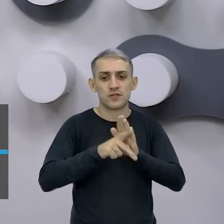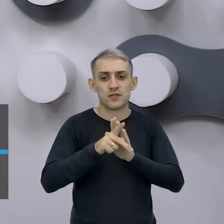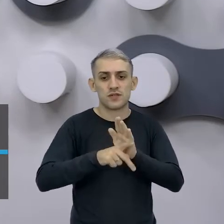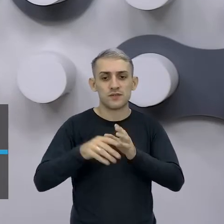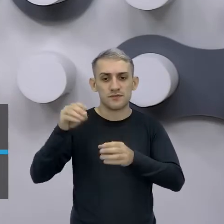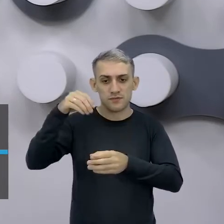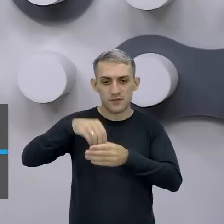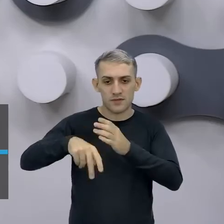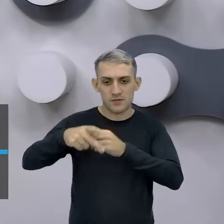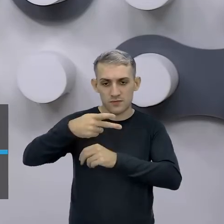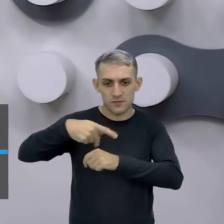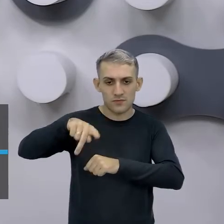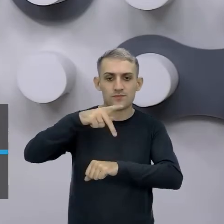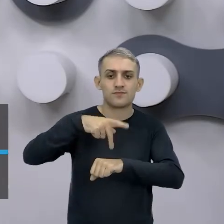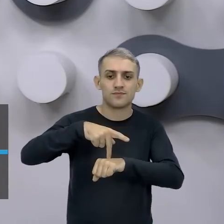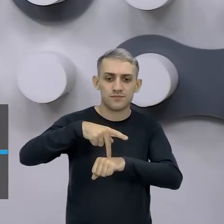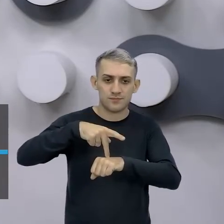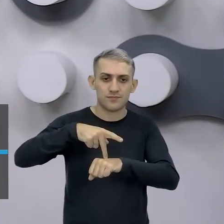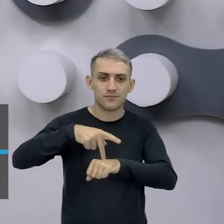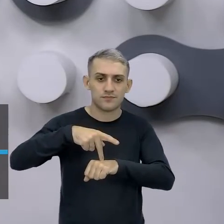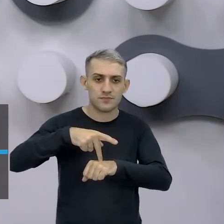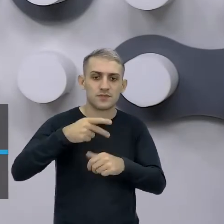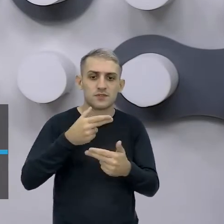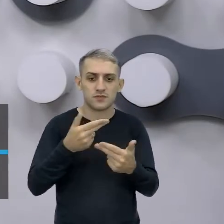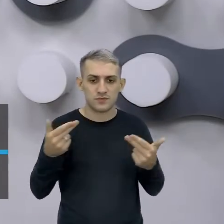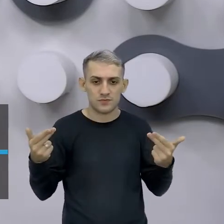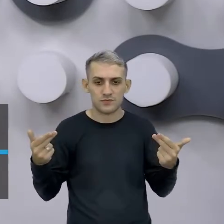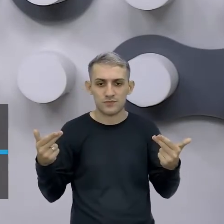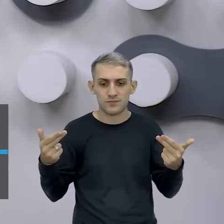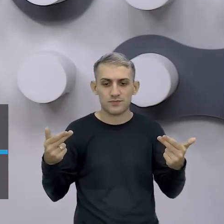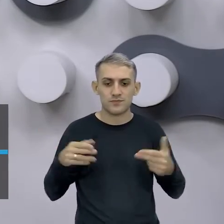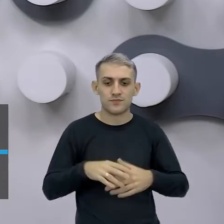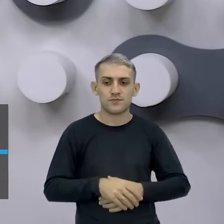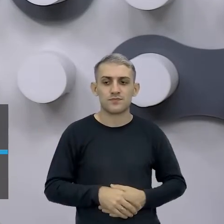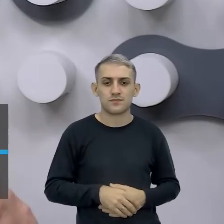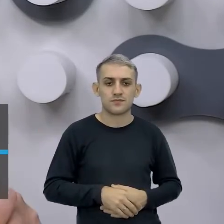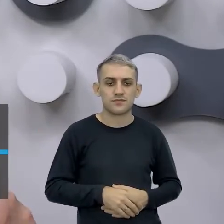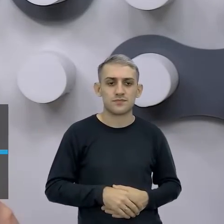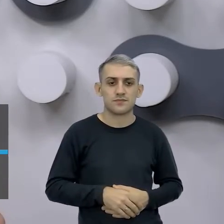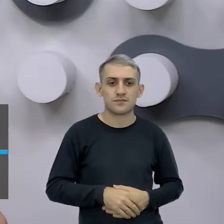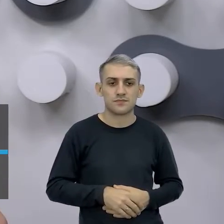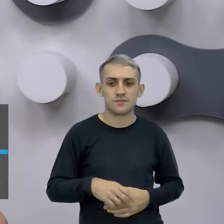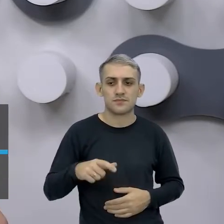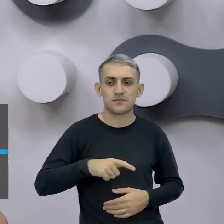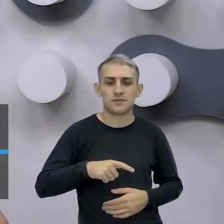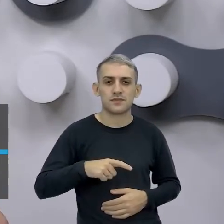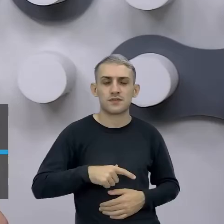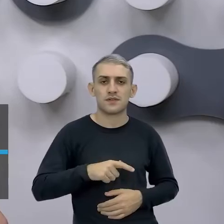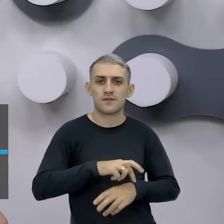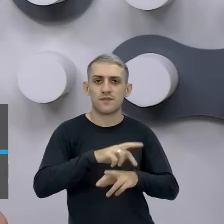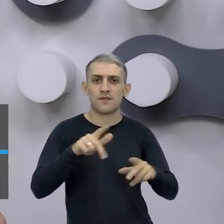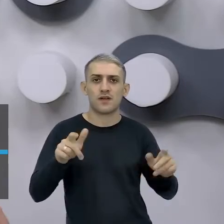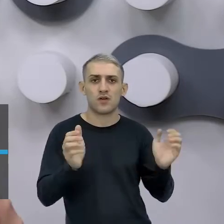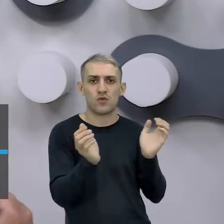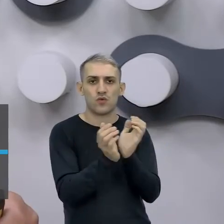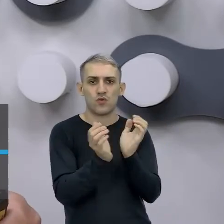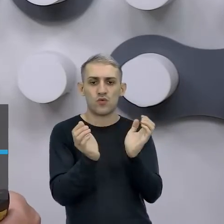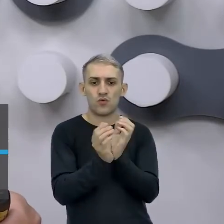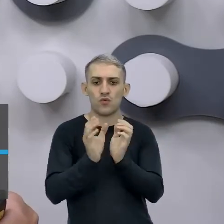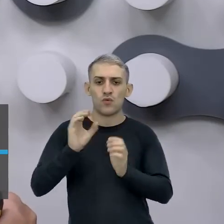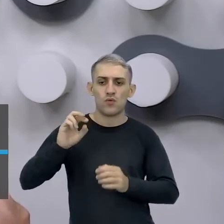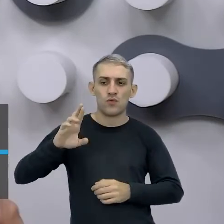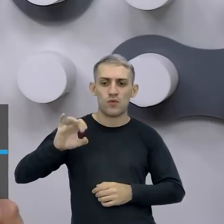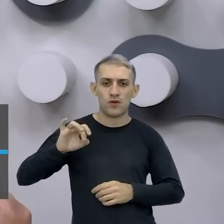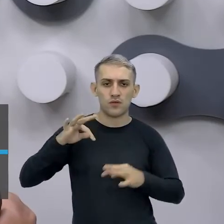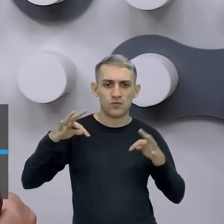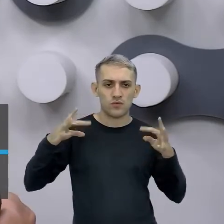de industrialização nacionalista. Exatamente. Tá? Com os grandes grupos coreanos que todo mundo